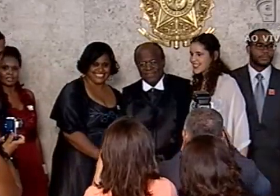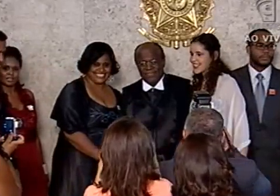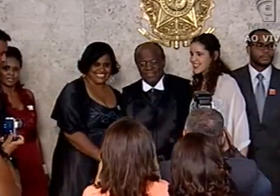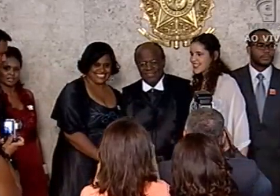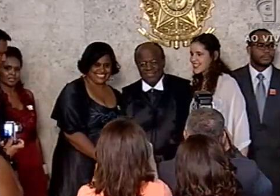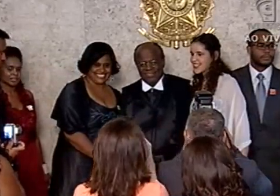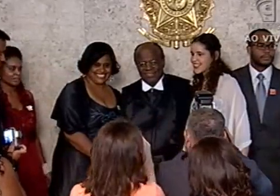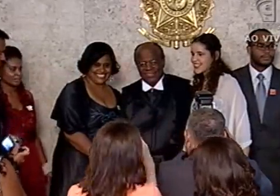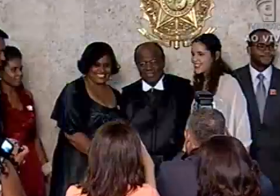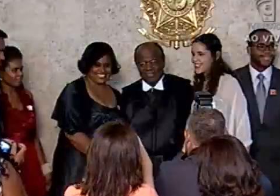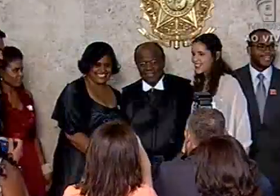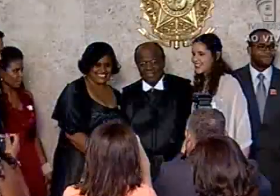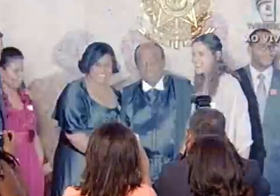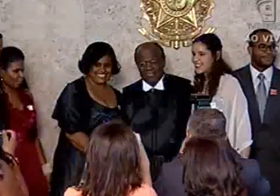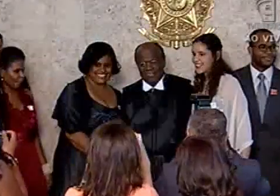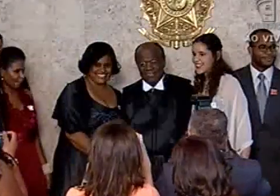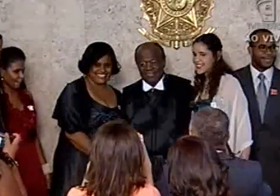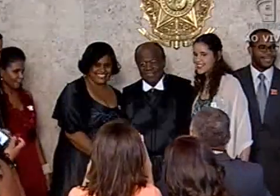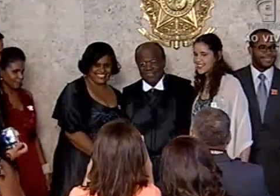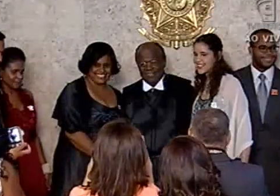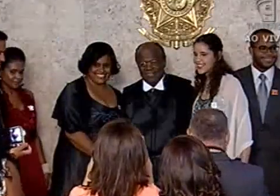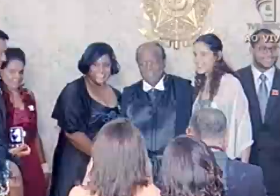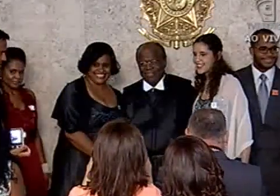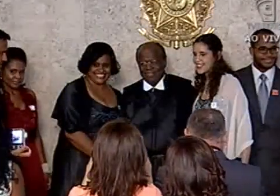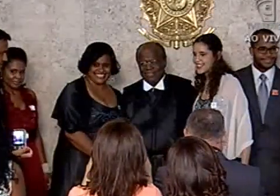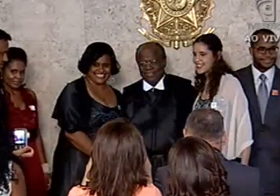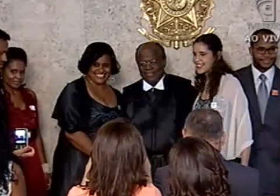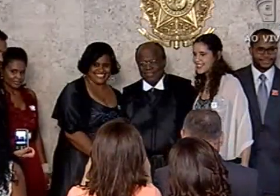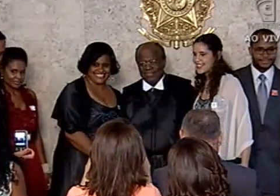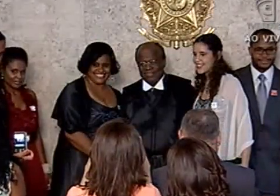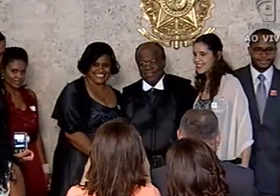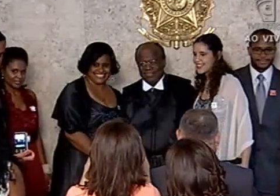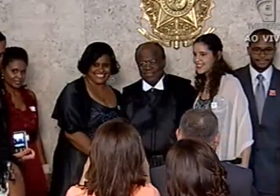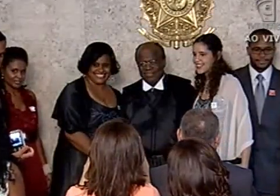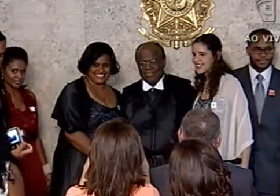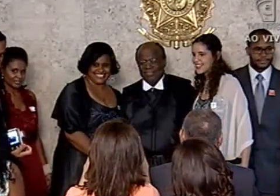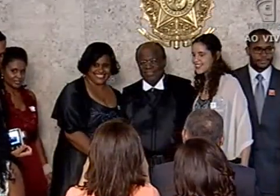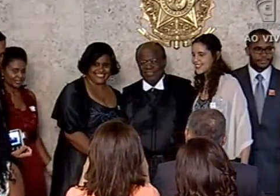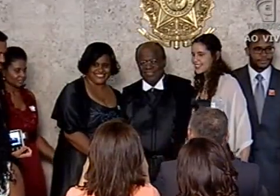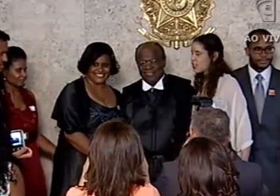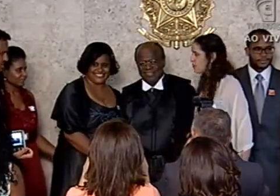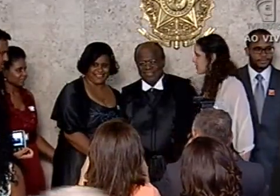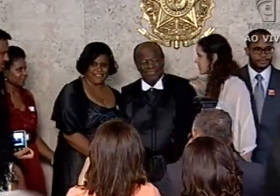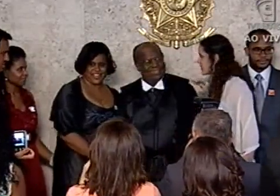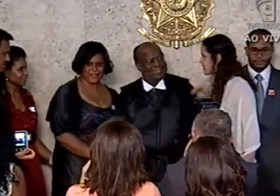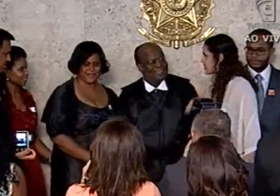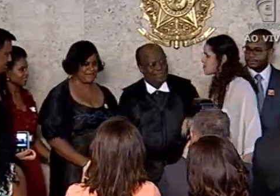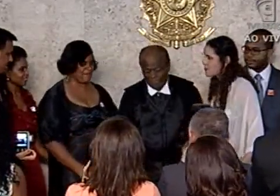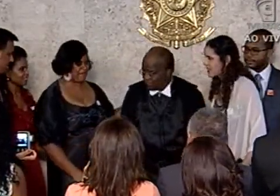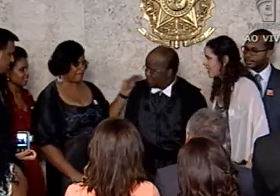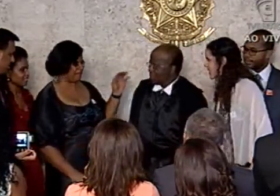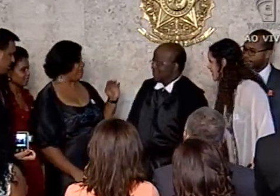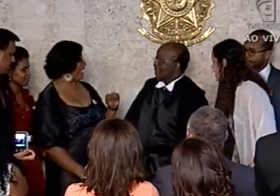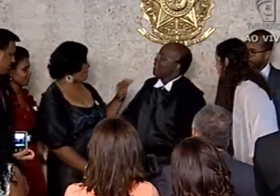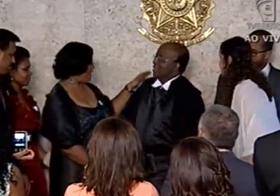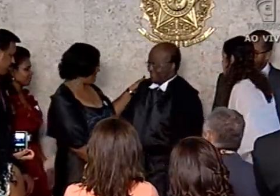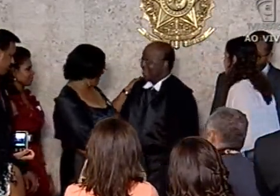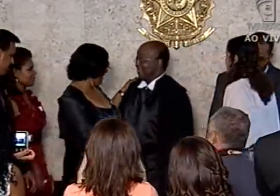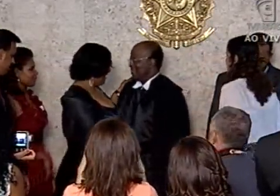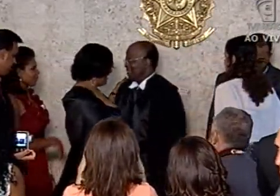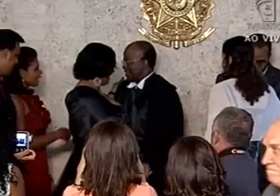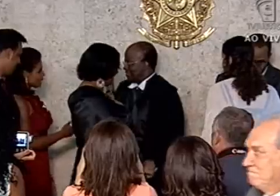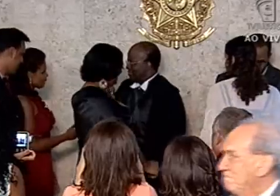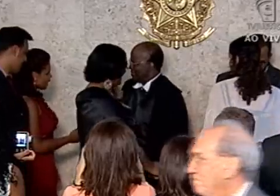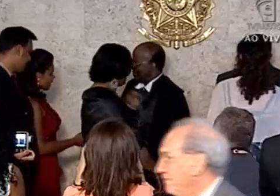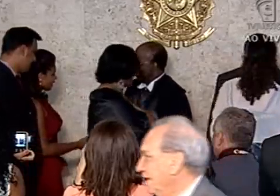associam justiça e igualdade, emerge o cidadão. Só para registrar, para lembrar, eu